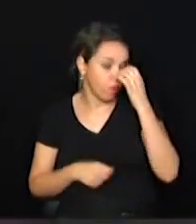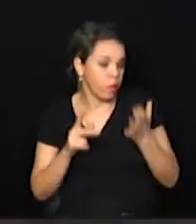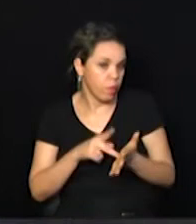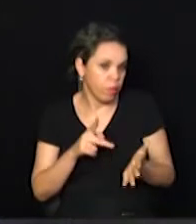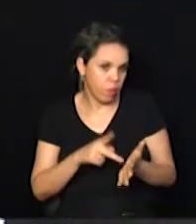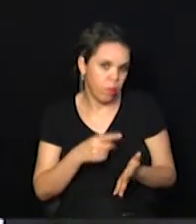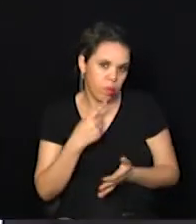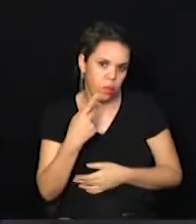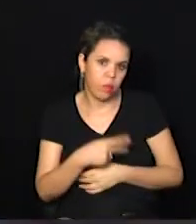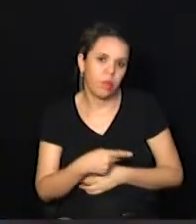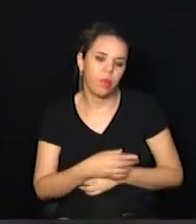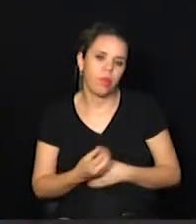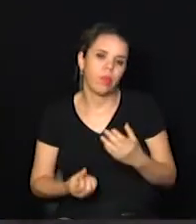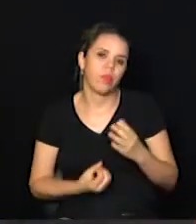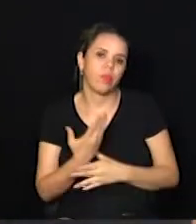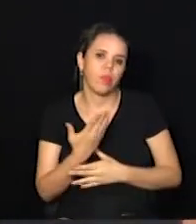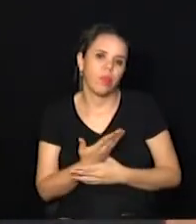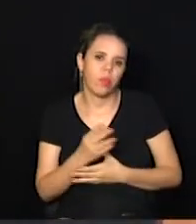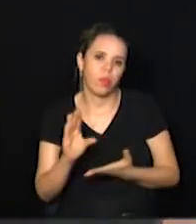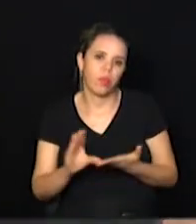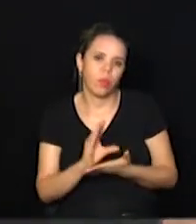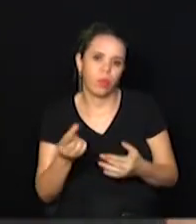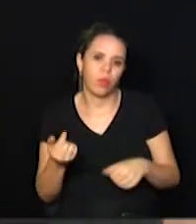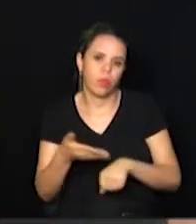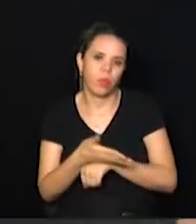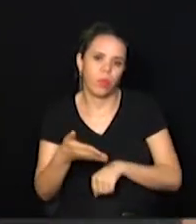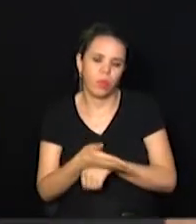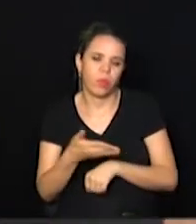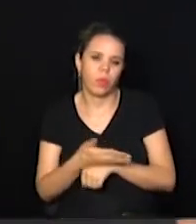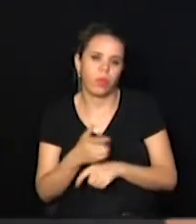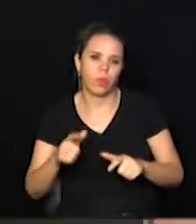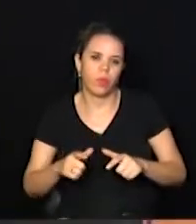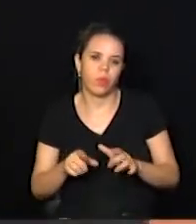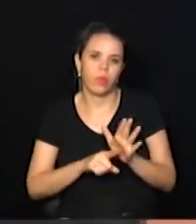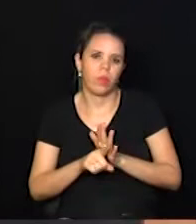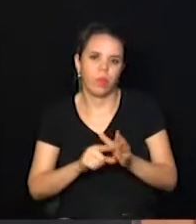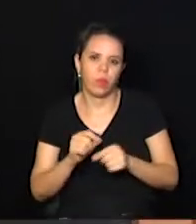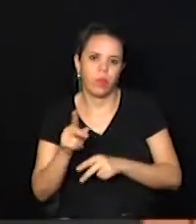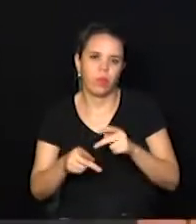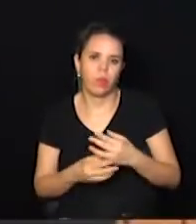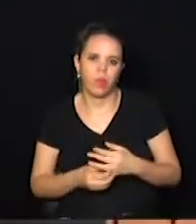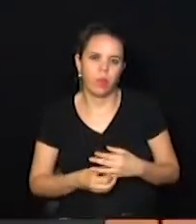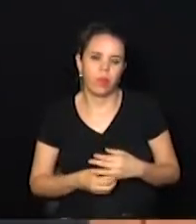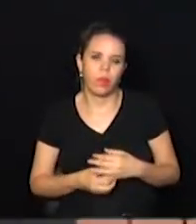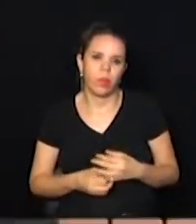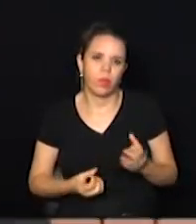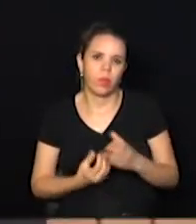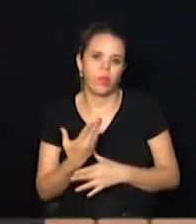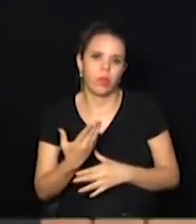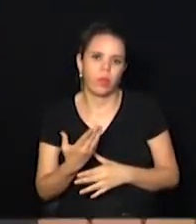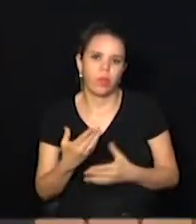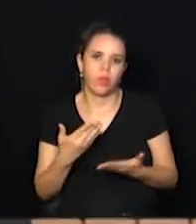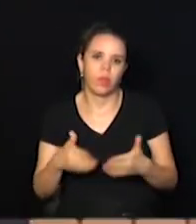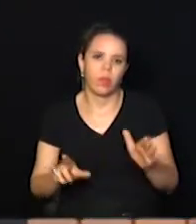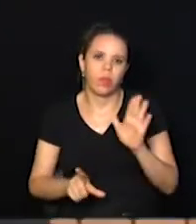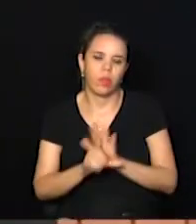com o campineiro, ele criou o orçamento participativo, onde a consulta era feita para a população, ele sancionou a lei do